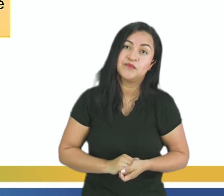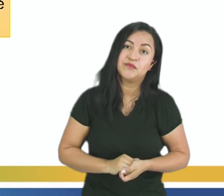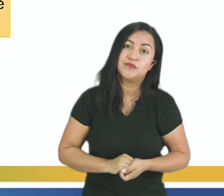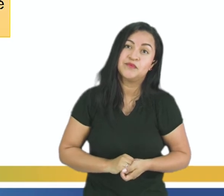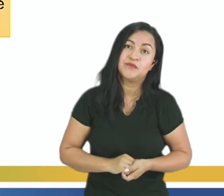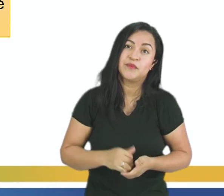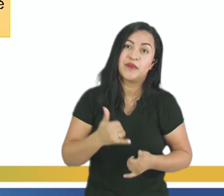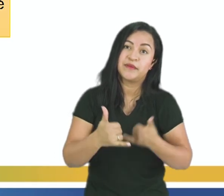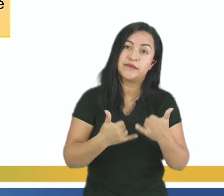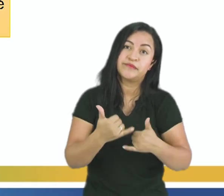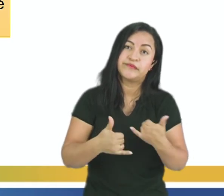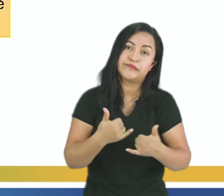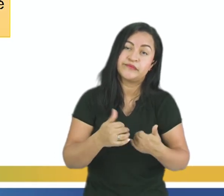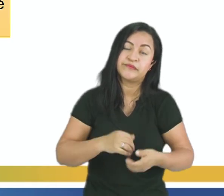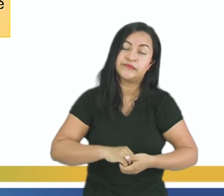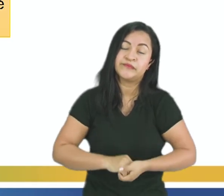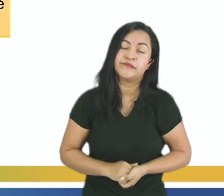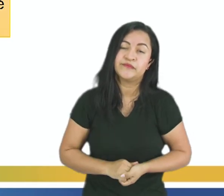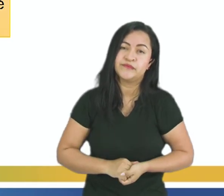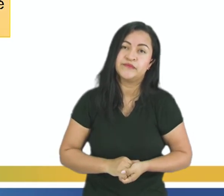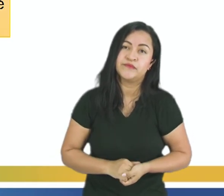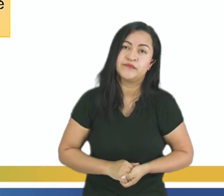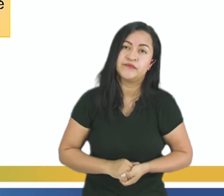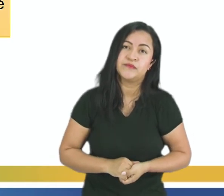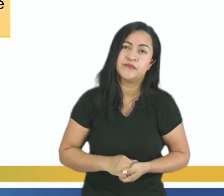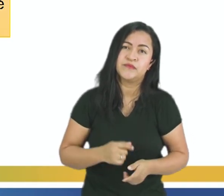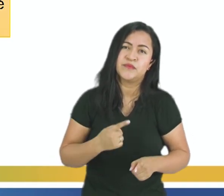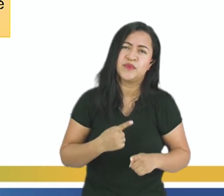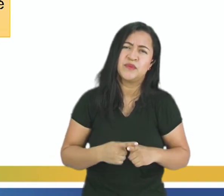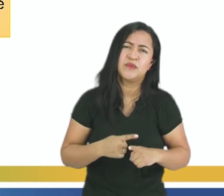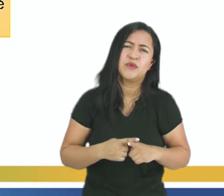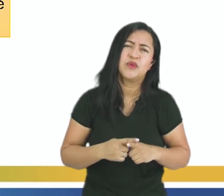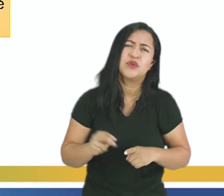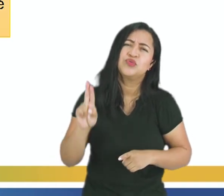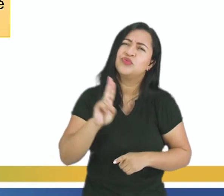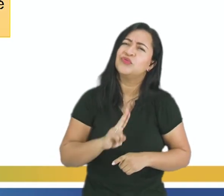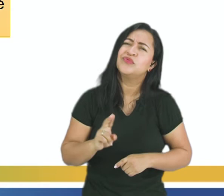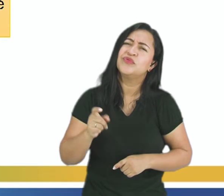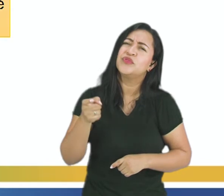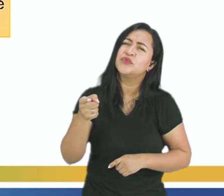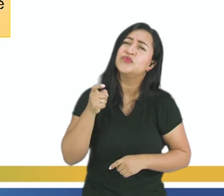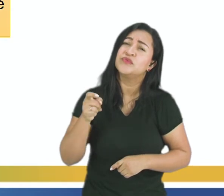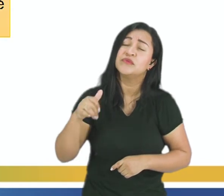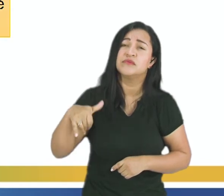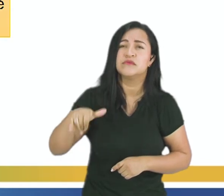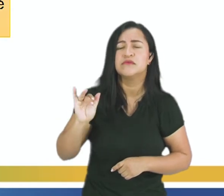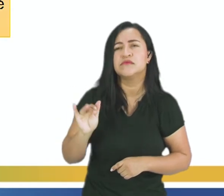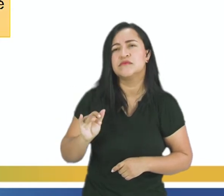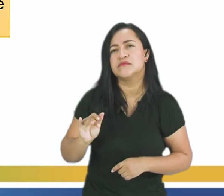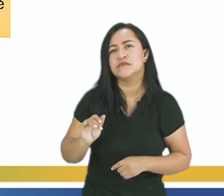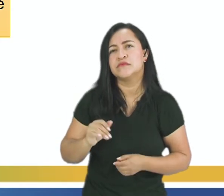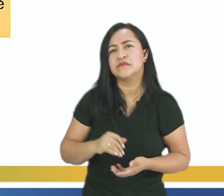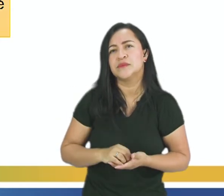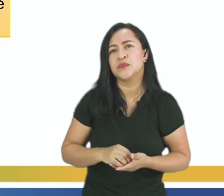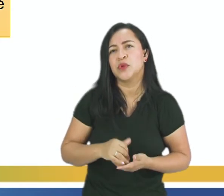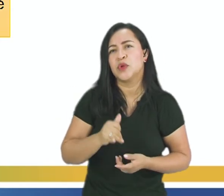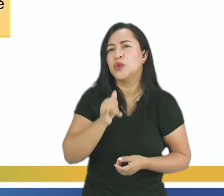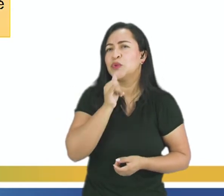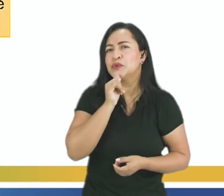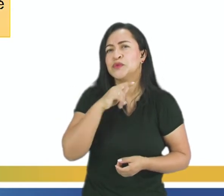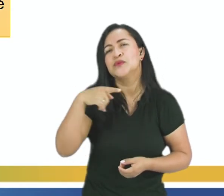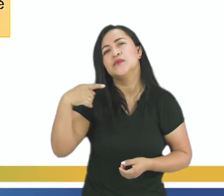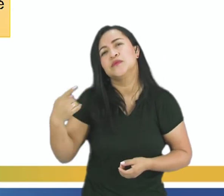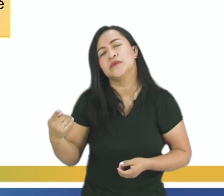nesses brinquedos. Por que nós não utilizamos as incógnitas X e Y como de costume aí nos exemplos, exercícios